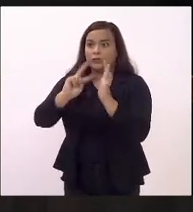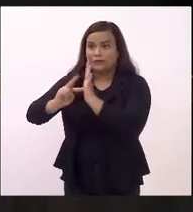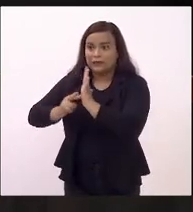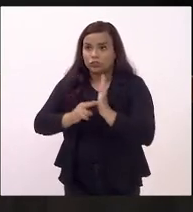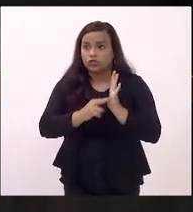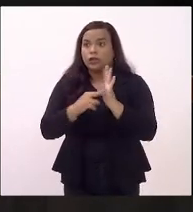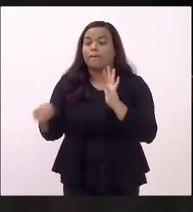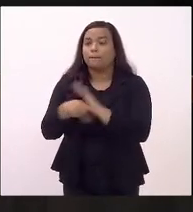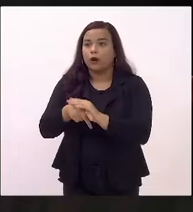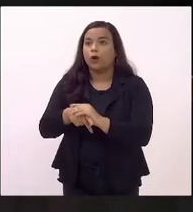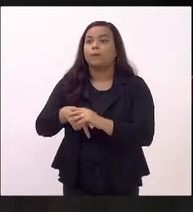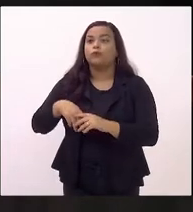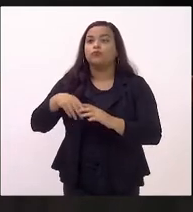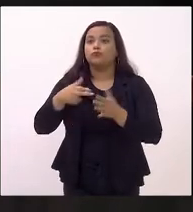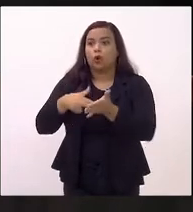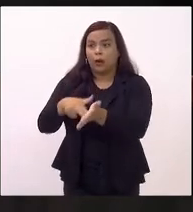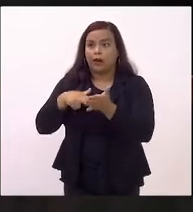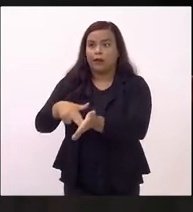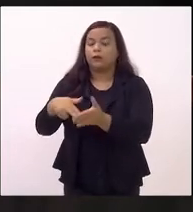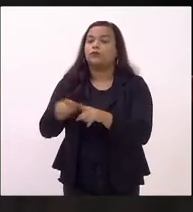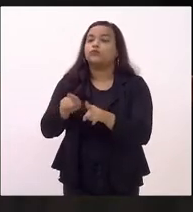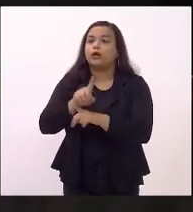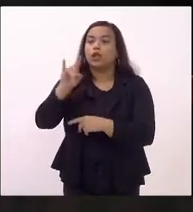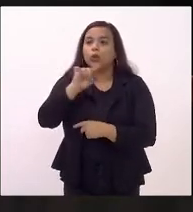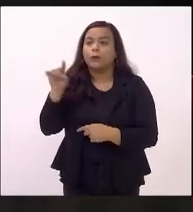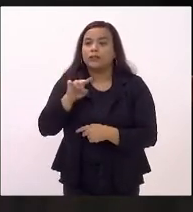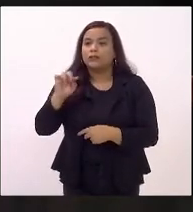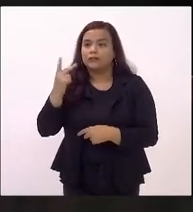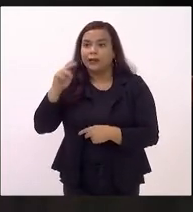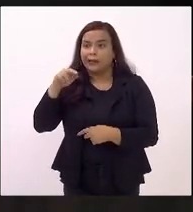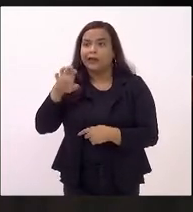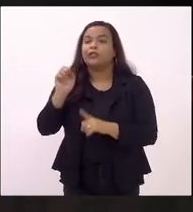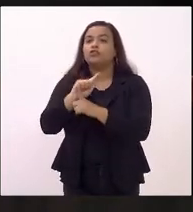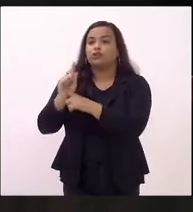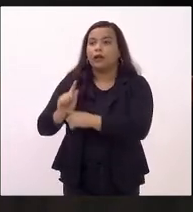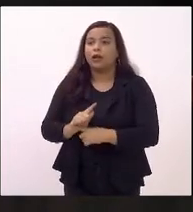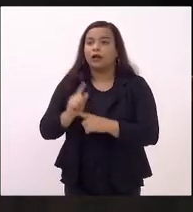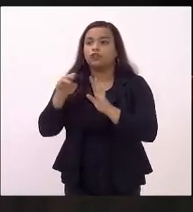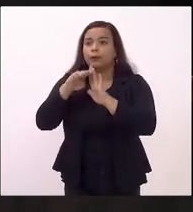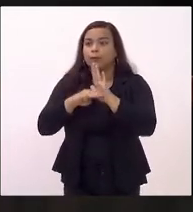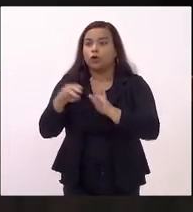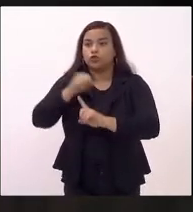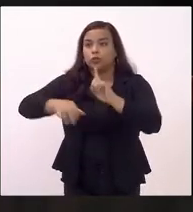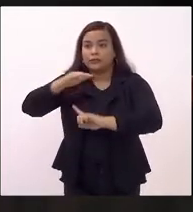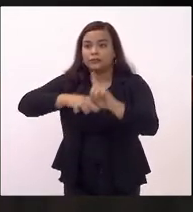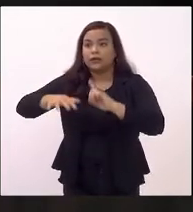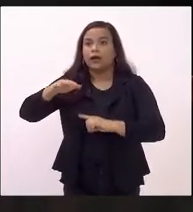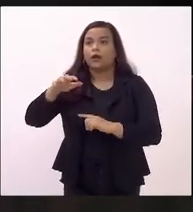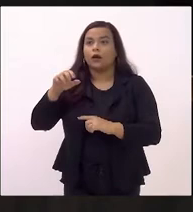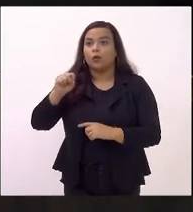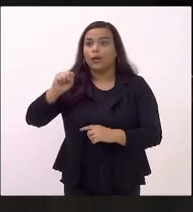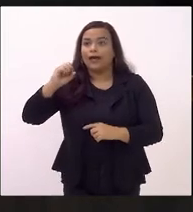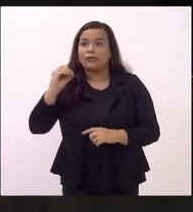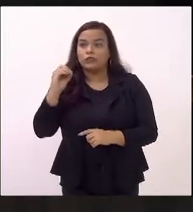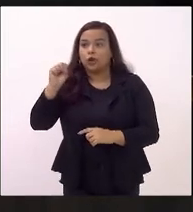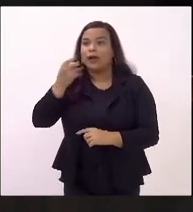Luiz Henrique de Oliveira, gerente do Programa de Programas Sociais do SOS Criança Desaparecida,